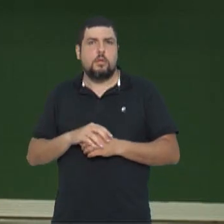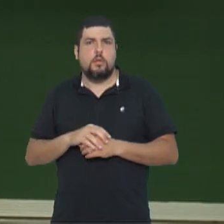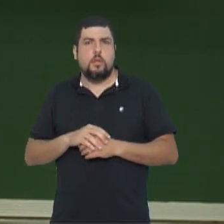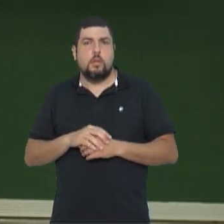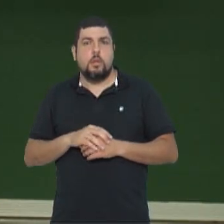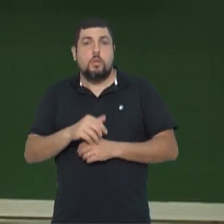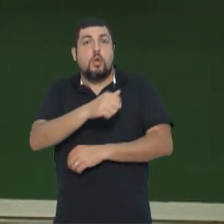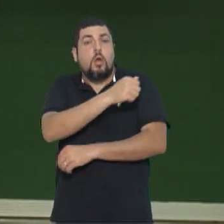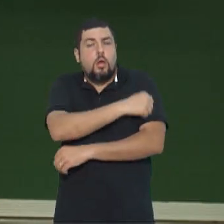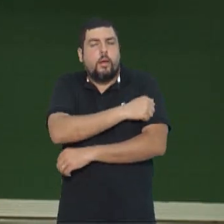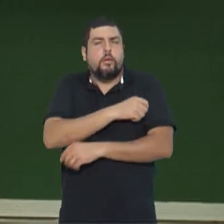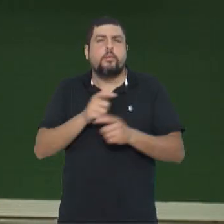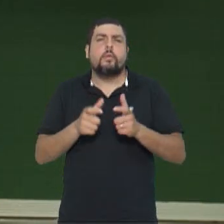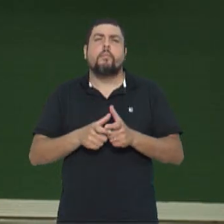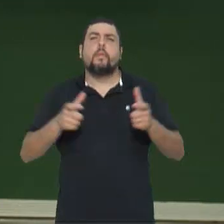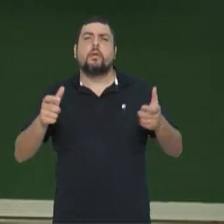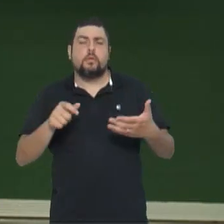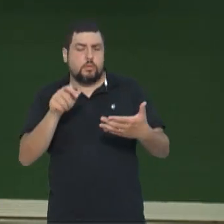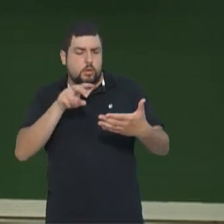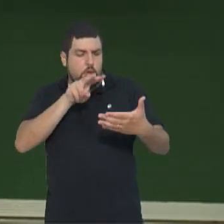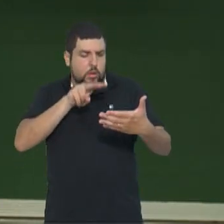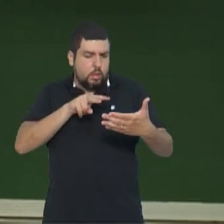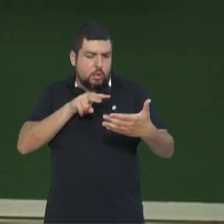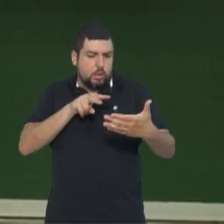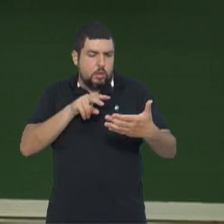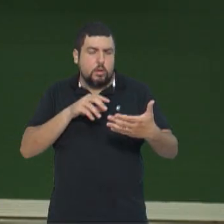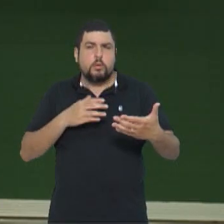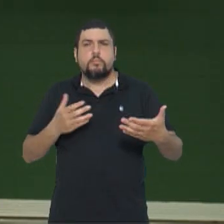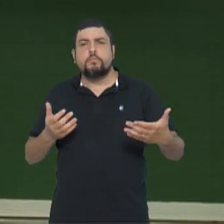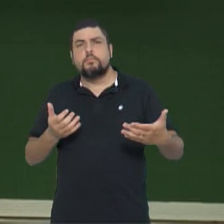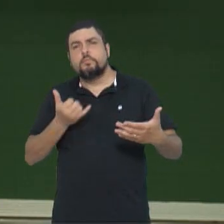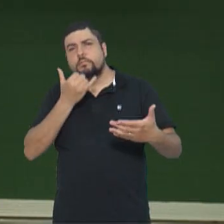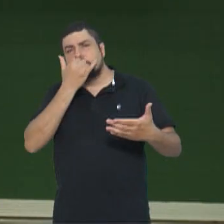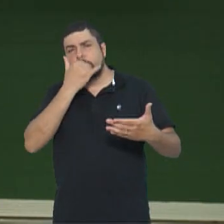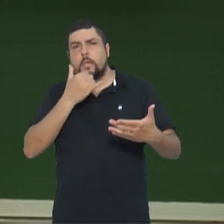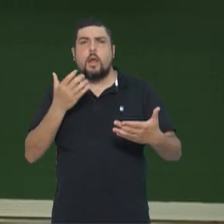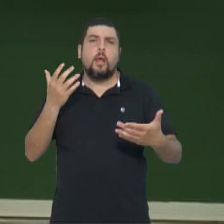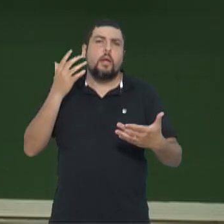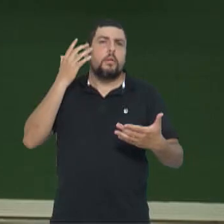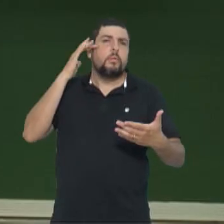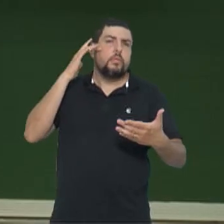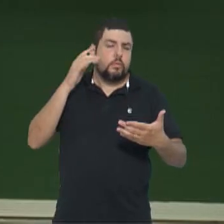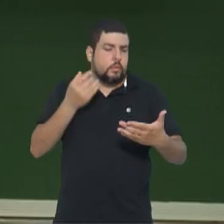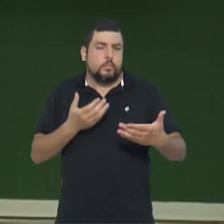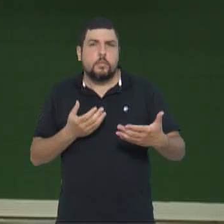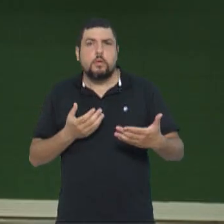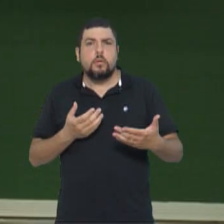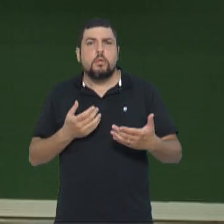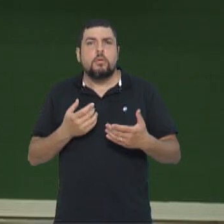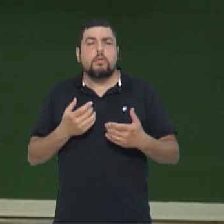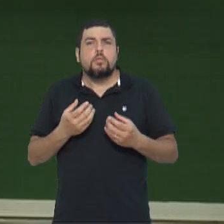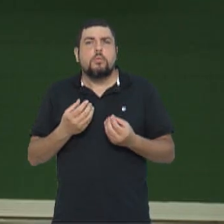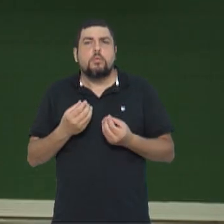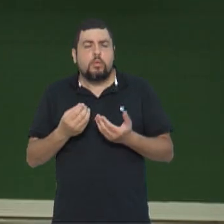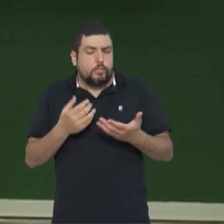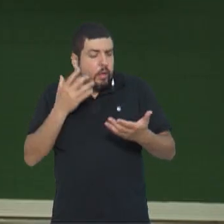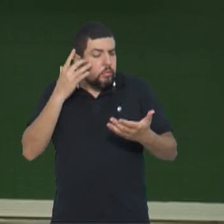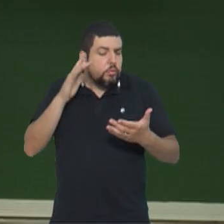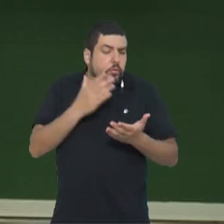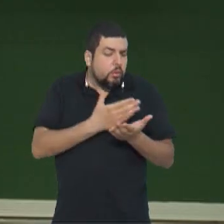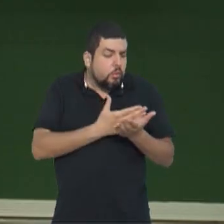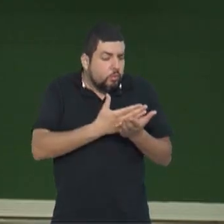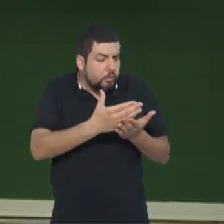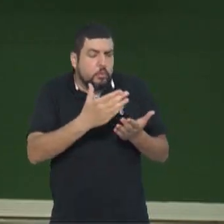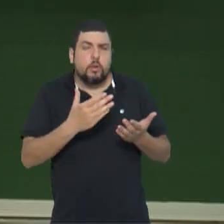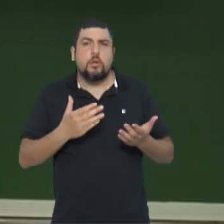linhas, e ele fala, ah, eu não tenho o que escrever. Ai, professora, eu não sei como começar. Por que você não sabe como começar, meu caro? Porque você não